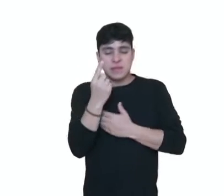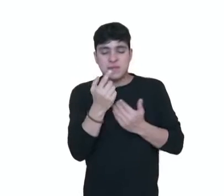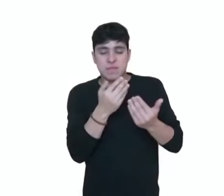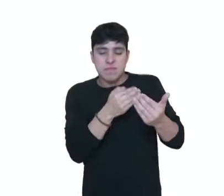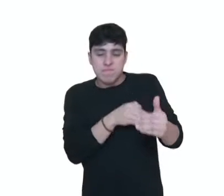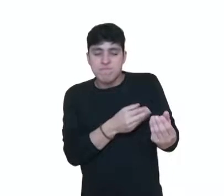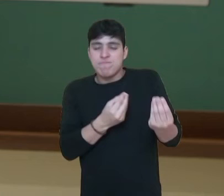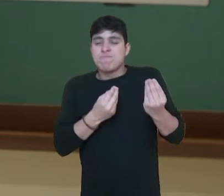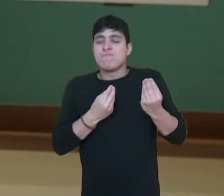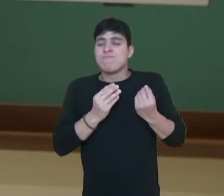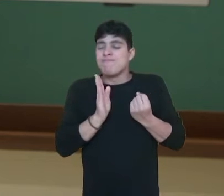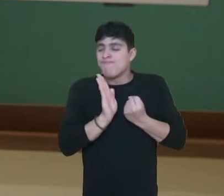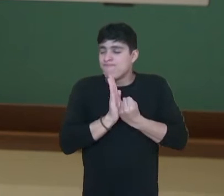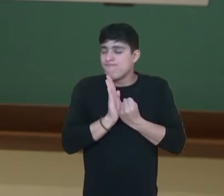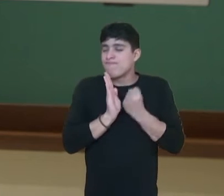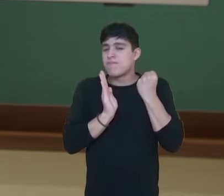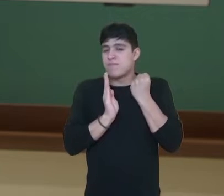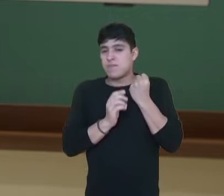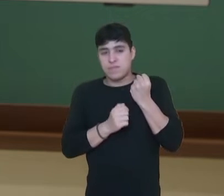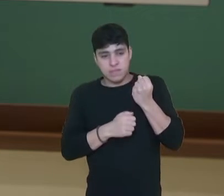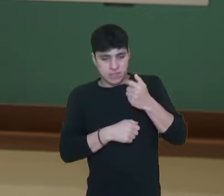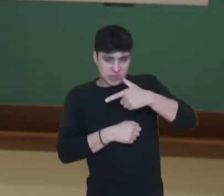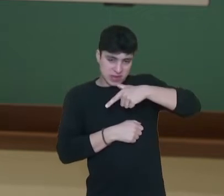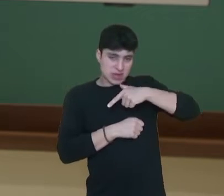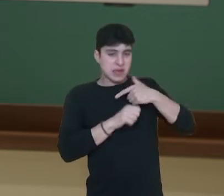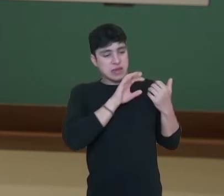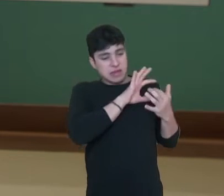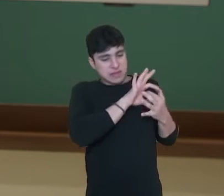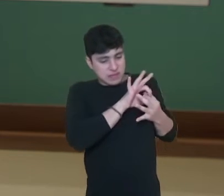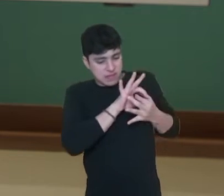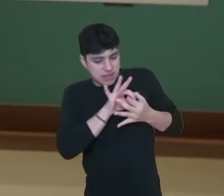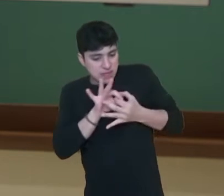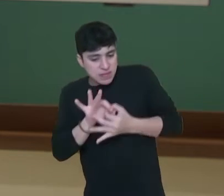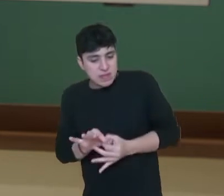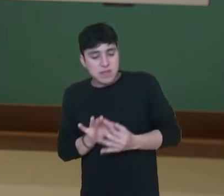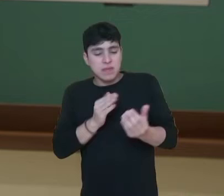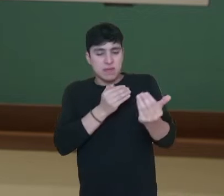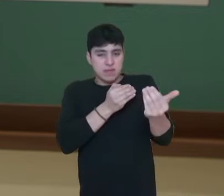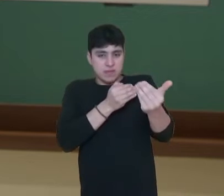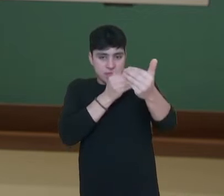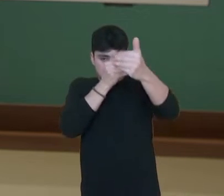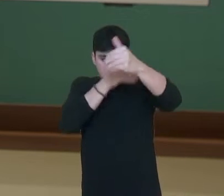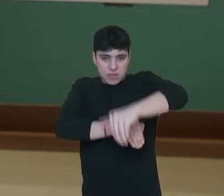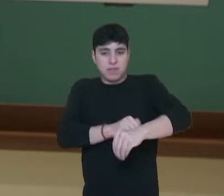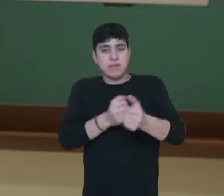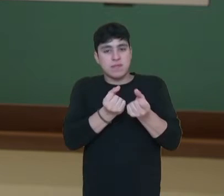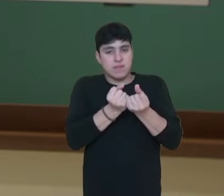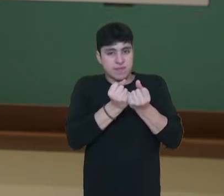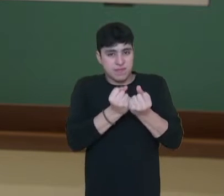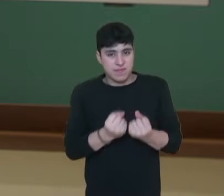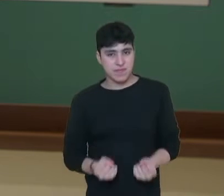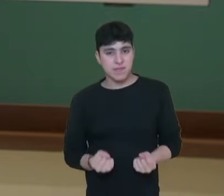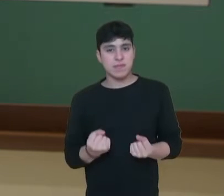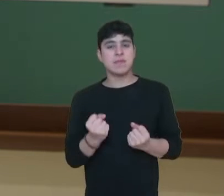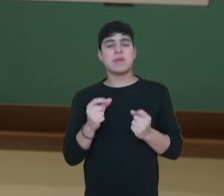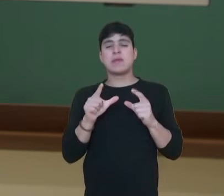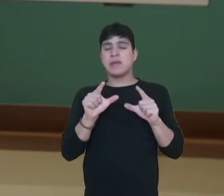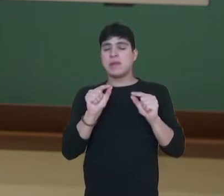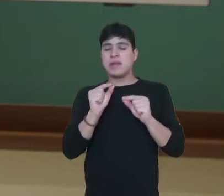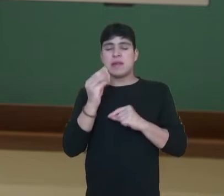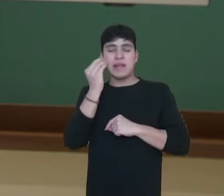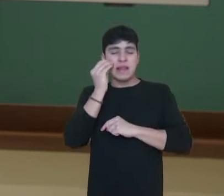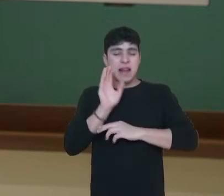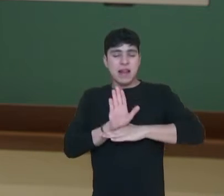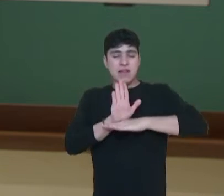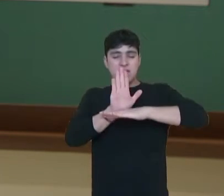marcou. Então, tivemos esse contexto aqui histórico de uma prova que foi tensa para tentar chegar